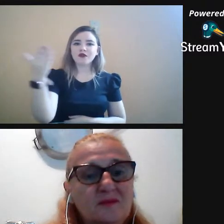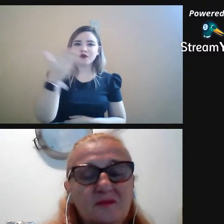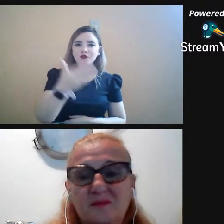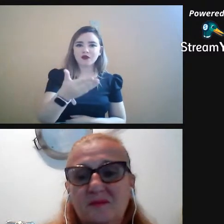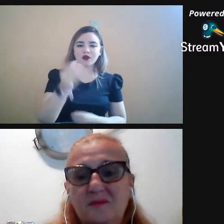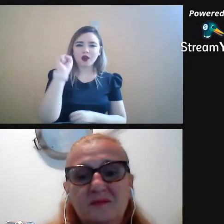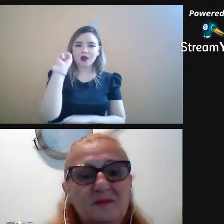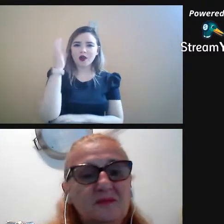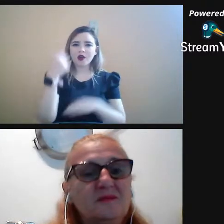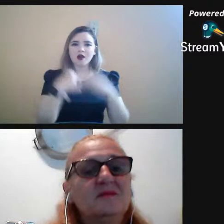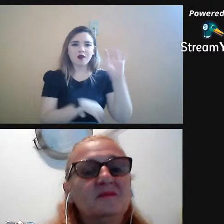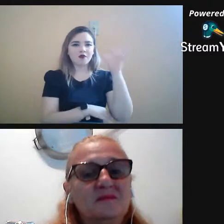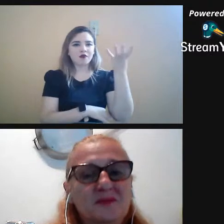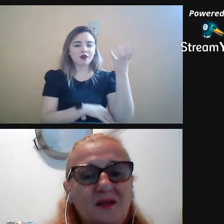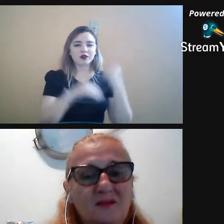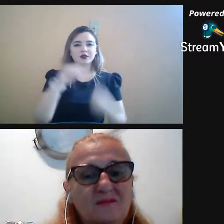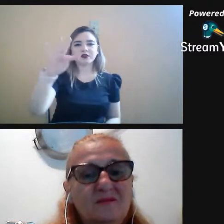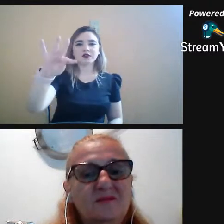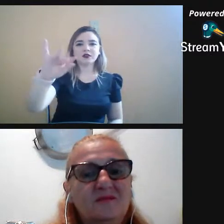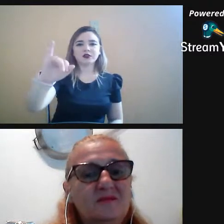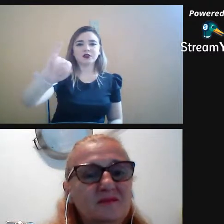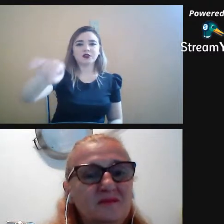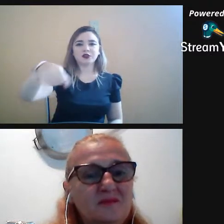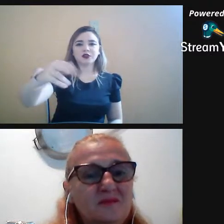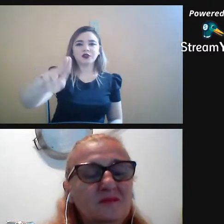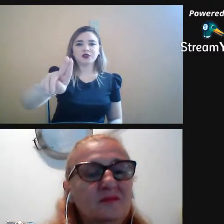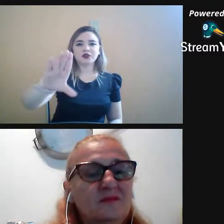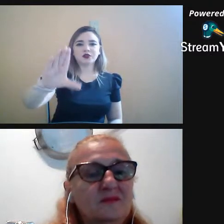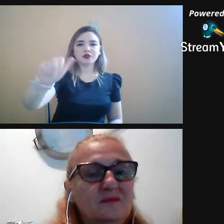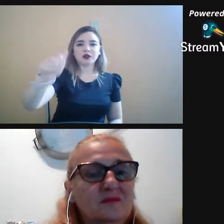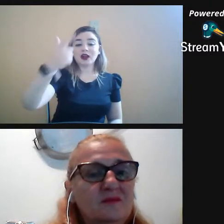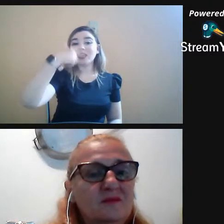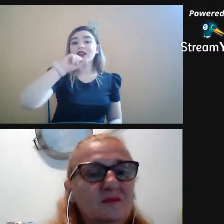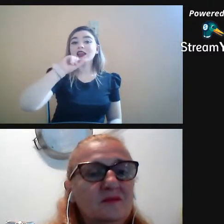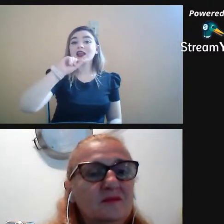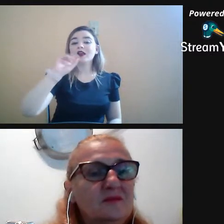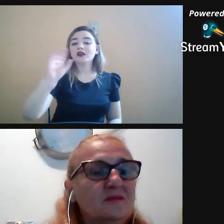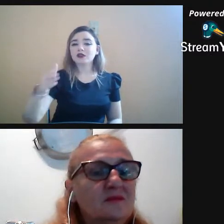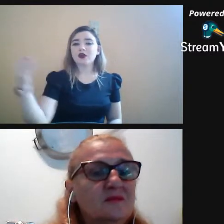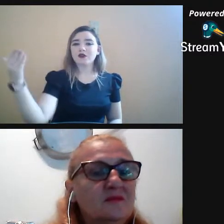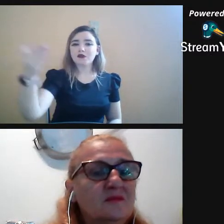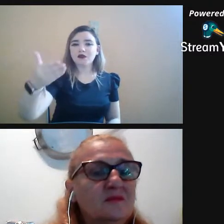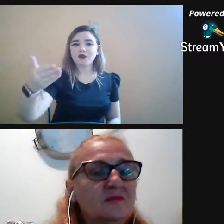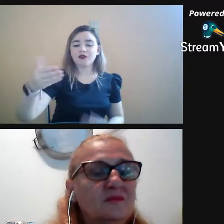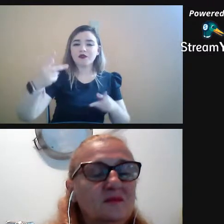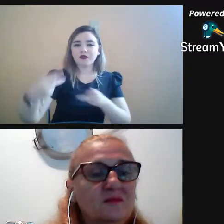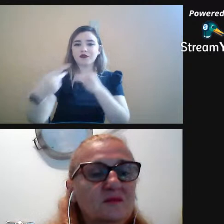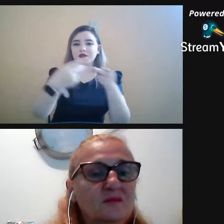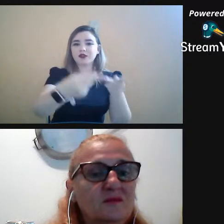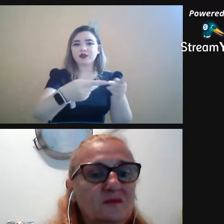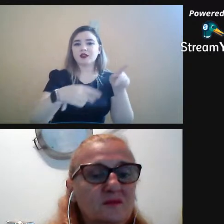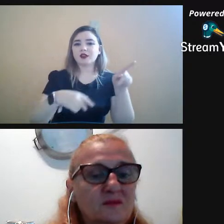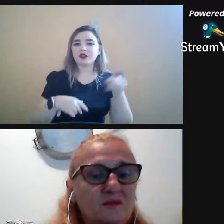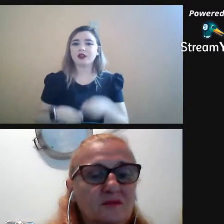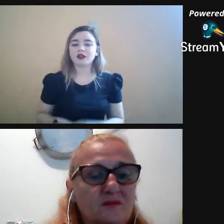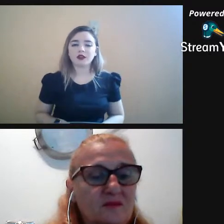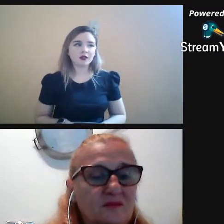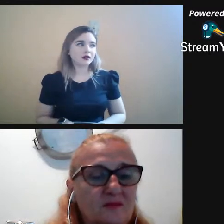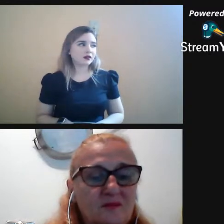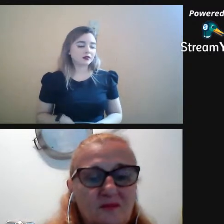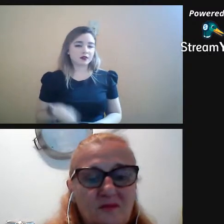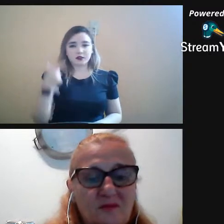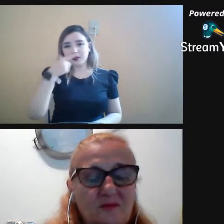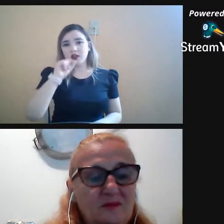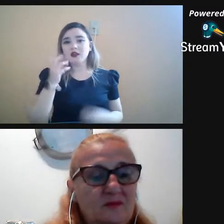Tijuca? Quem já foi? Eu quero saber aqui, por favor, me respondam, que eu vou botar aqui, quem quiser,